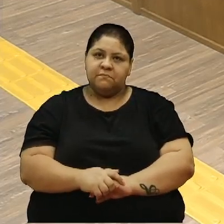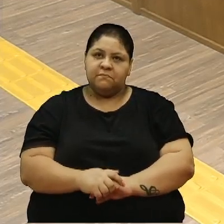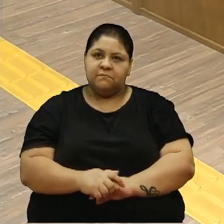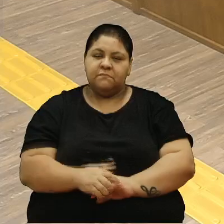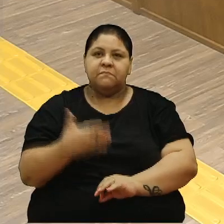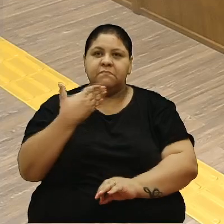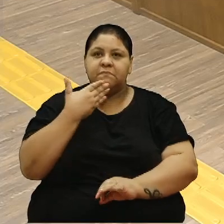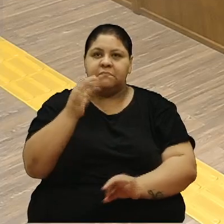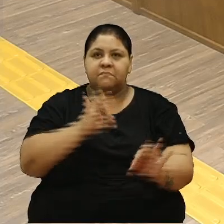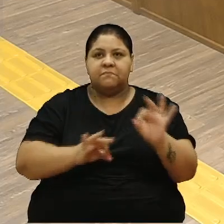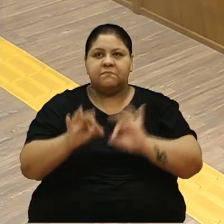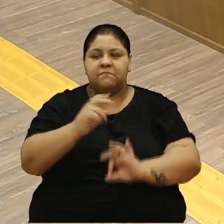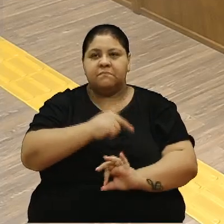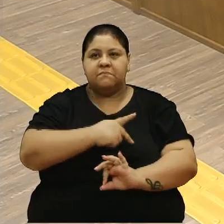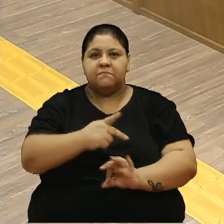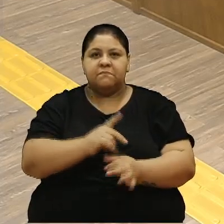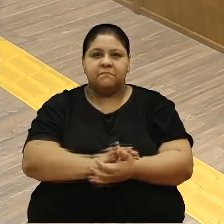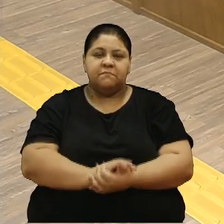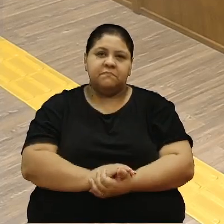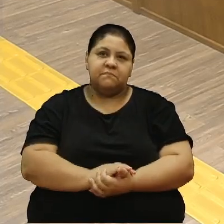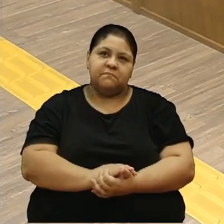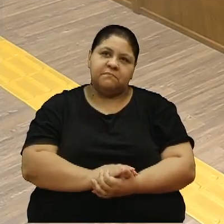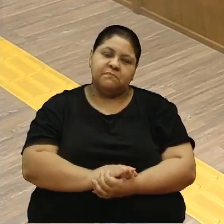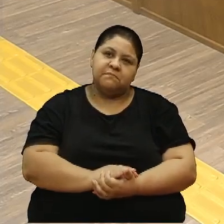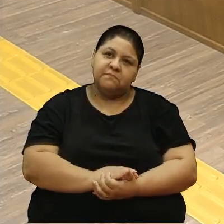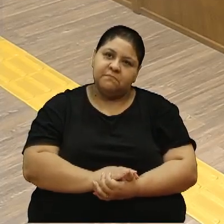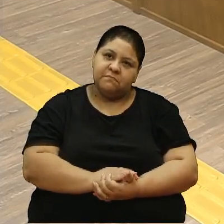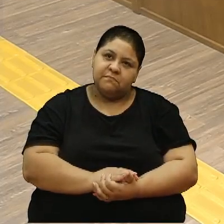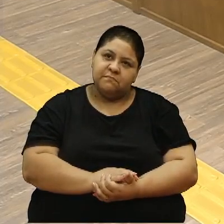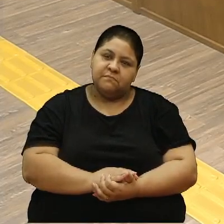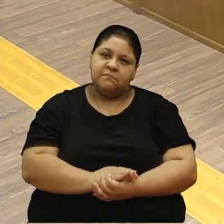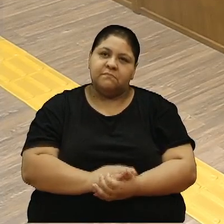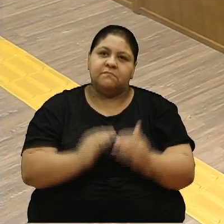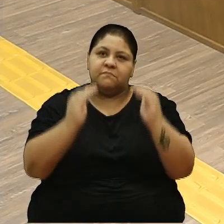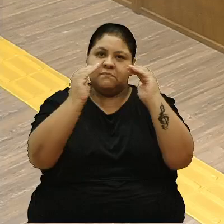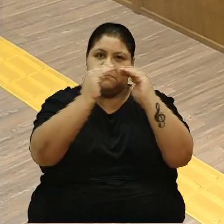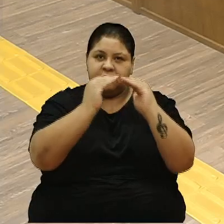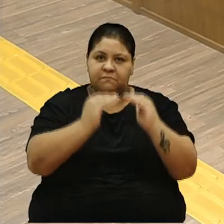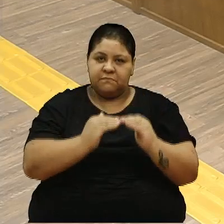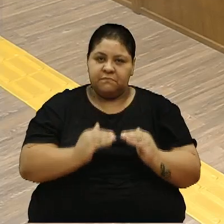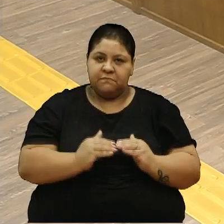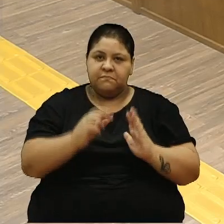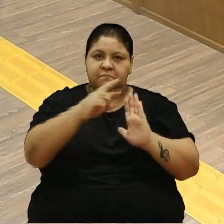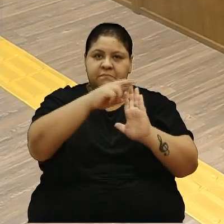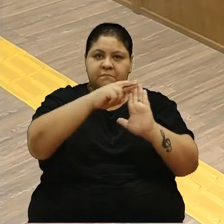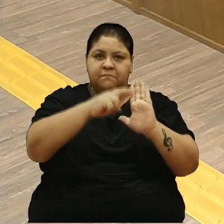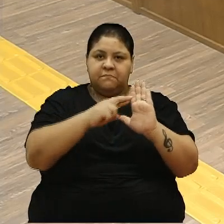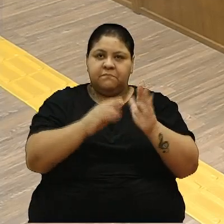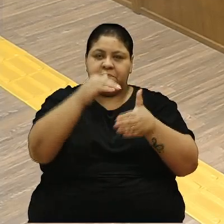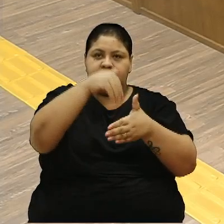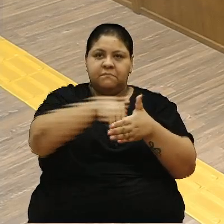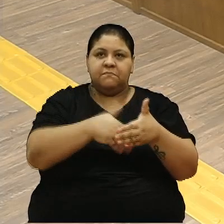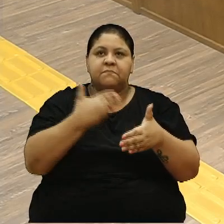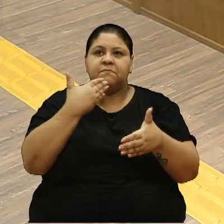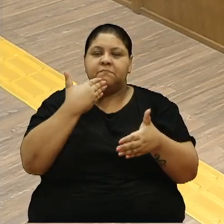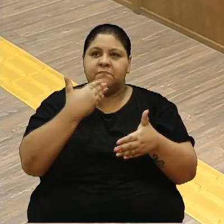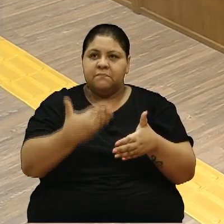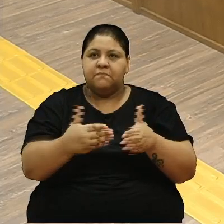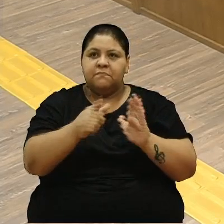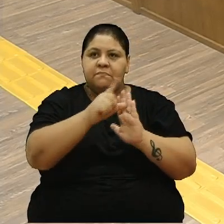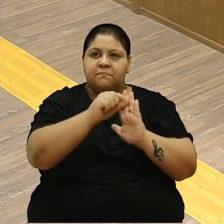Questão de ordem, presidente. Pois não, vereador. De acordo com o nosso regimento interno, solicito pelo